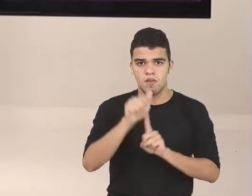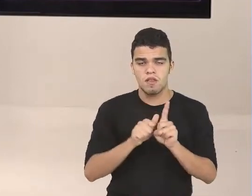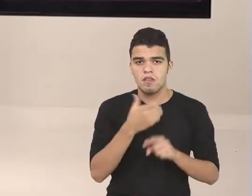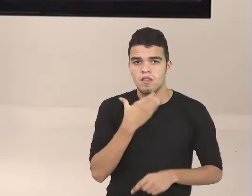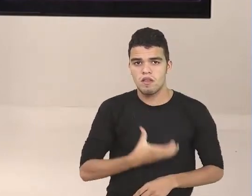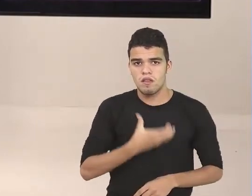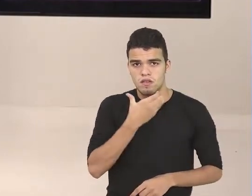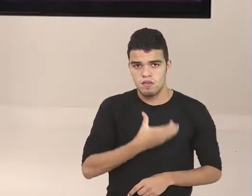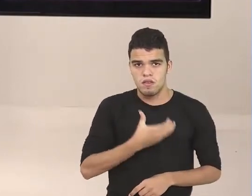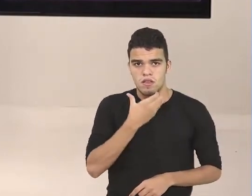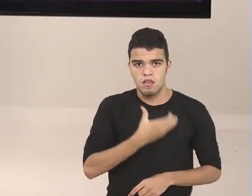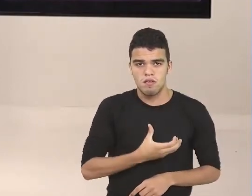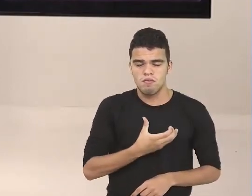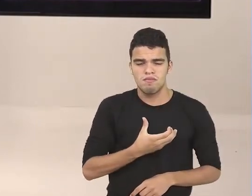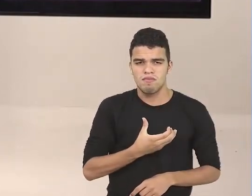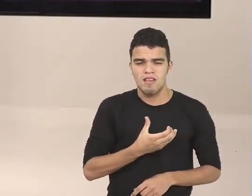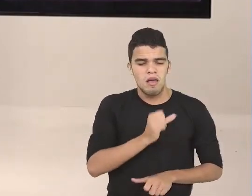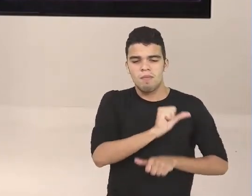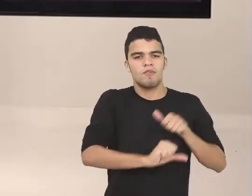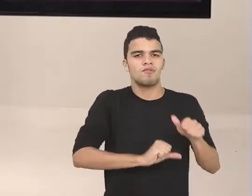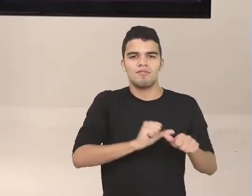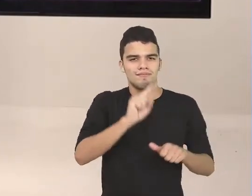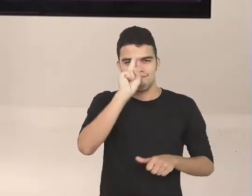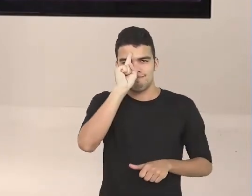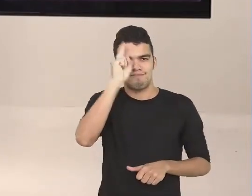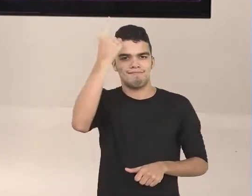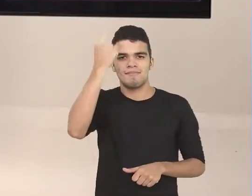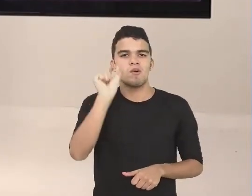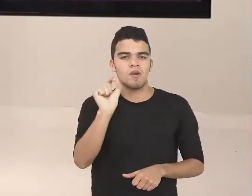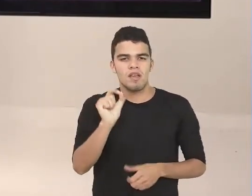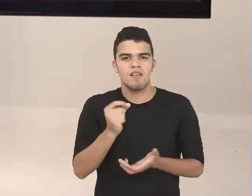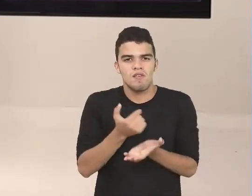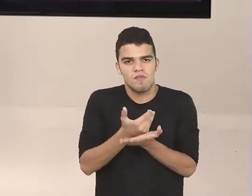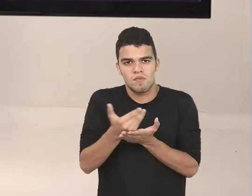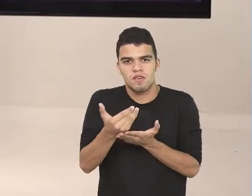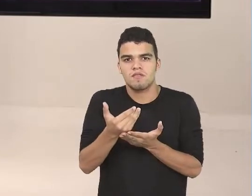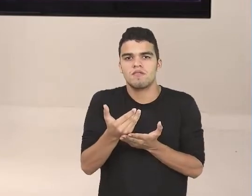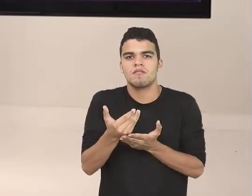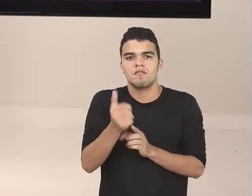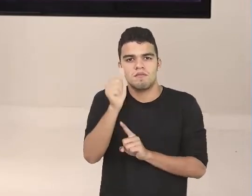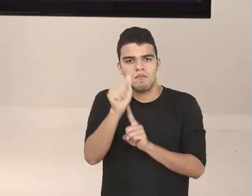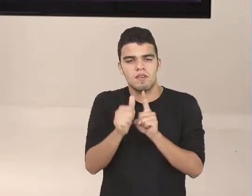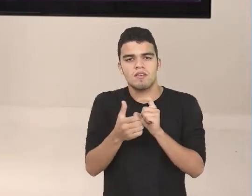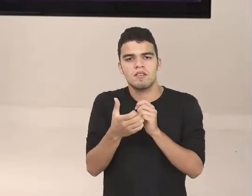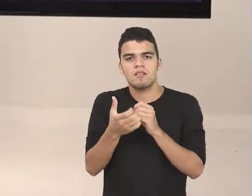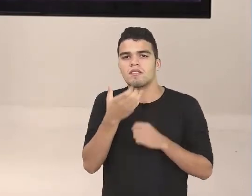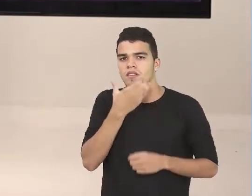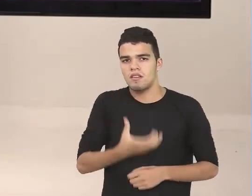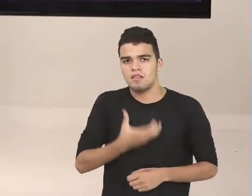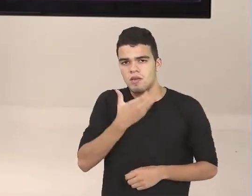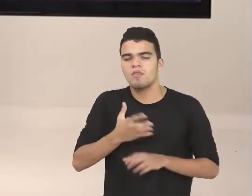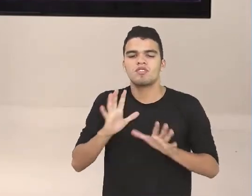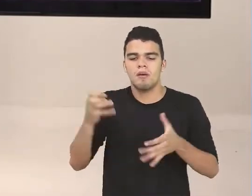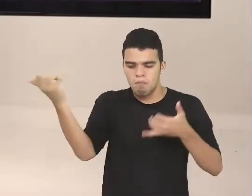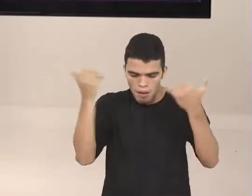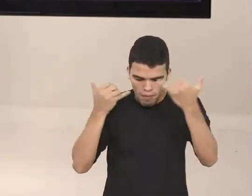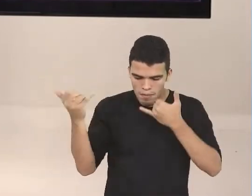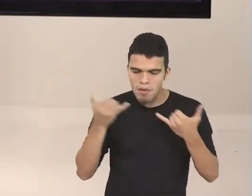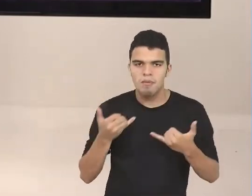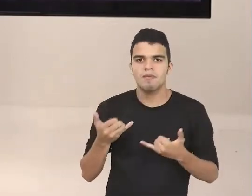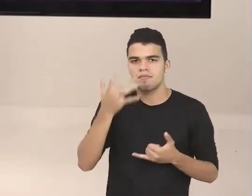mudaram um pouquinho e disseram que desde o começo de dezembro eles já tinham notícias de pessoas com sintomas dessa doença.